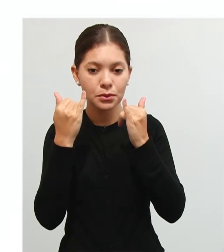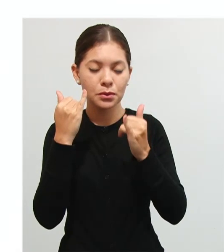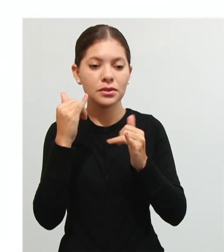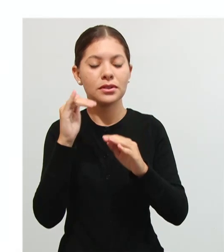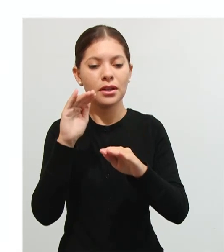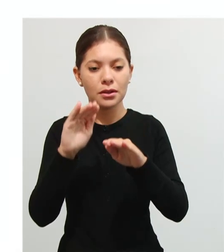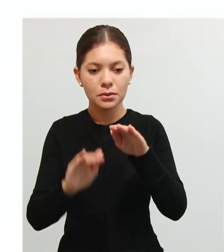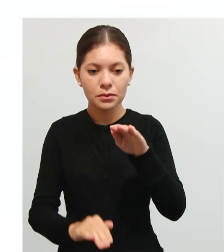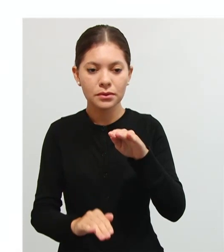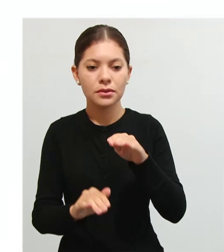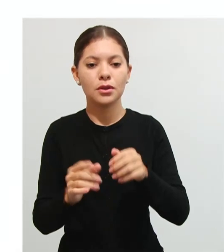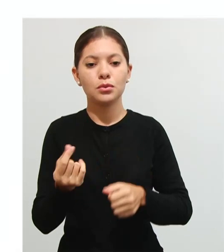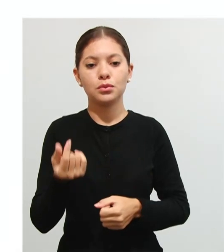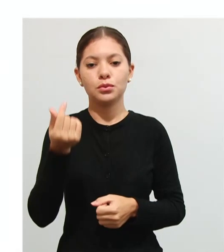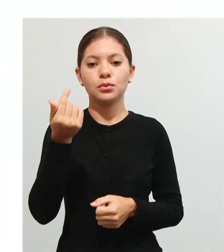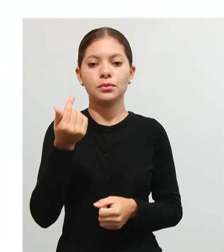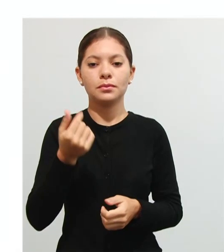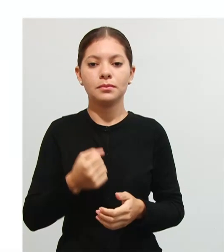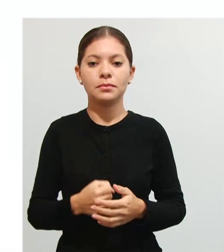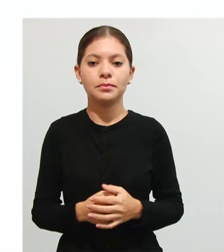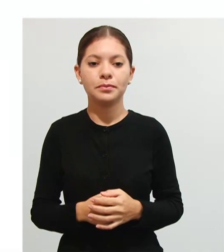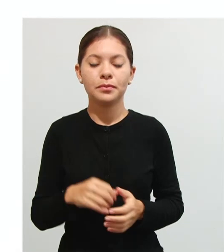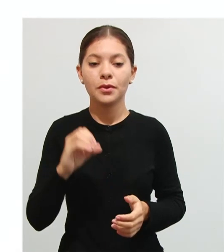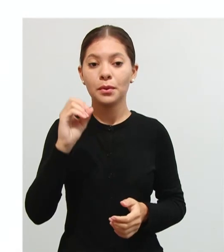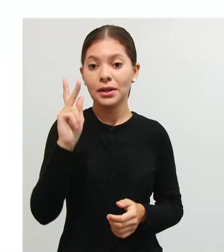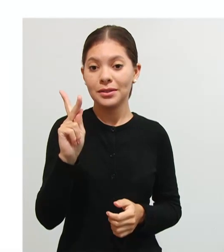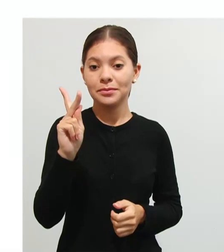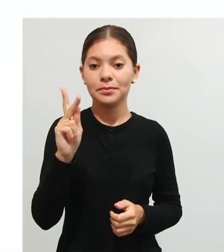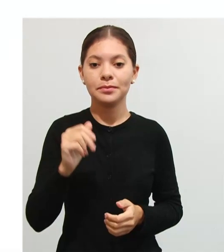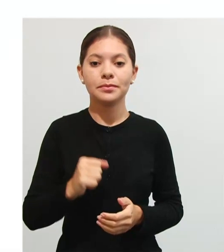reduzir os custos das transações. Ok?